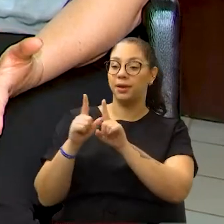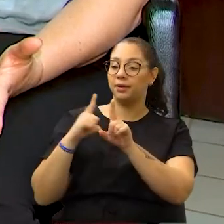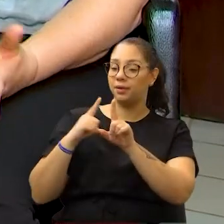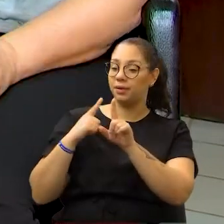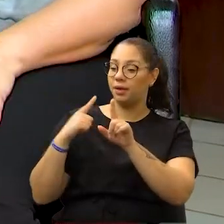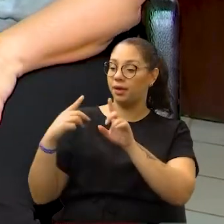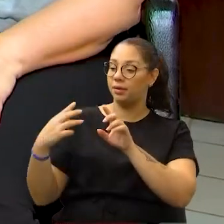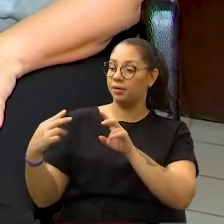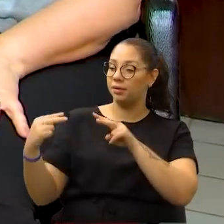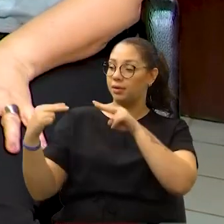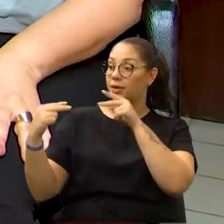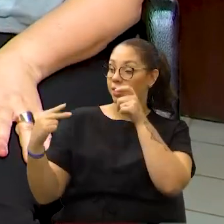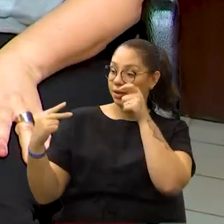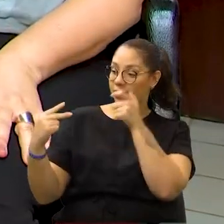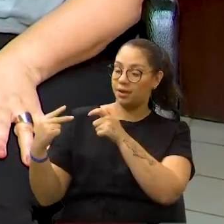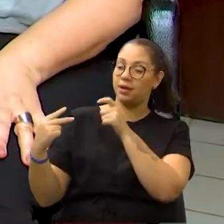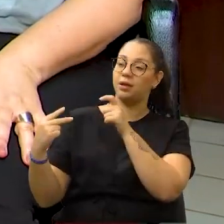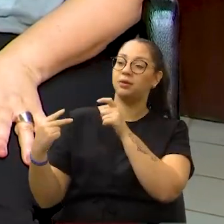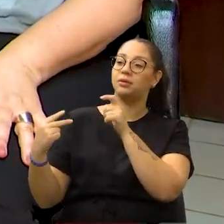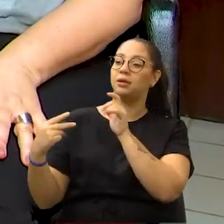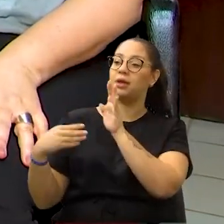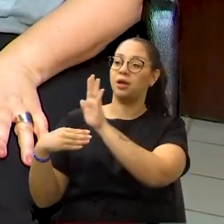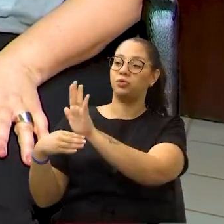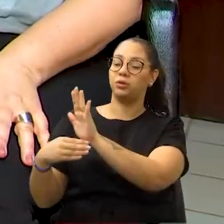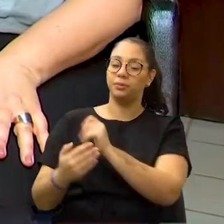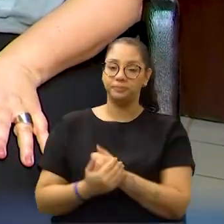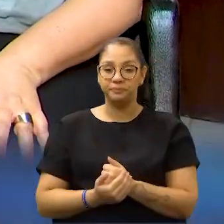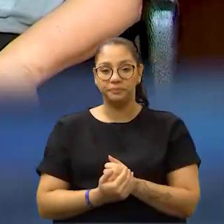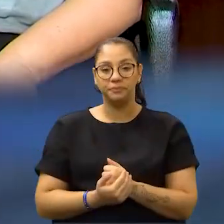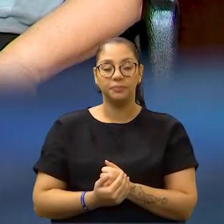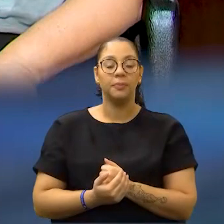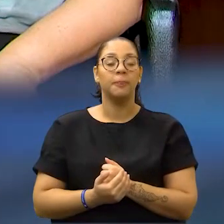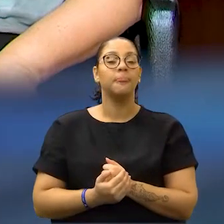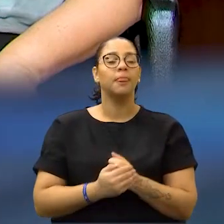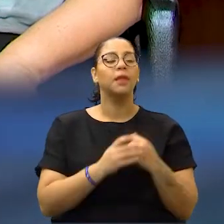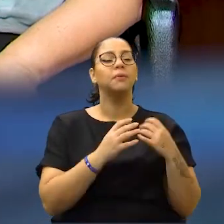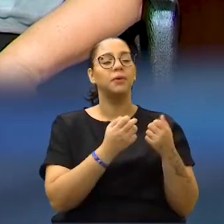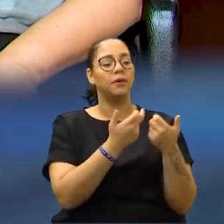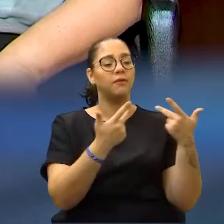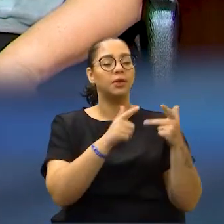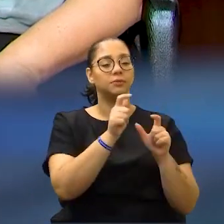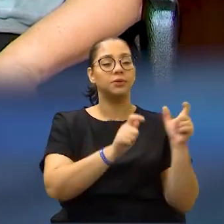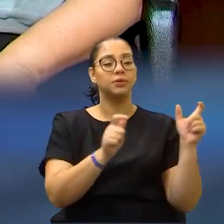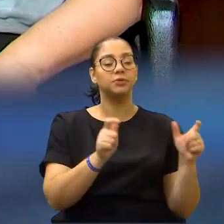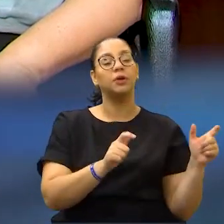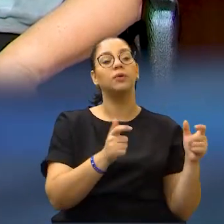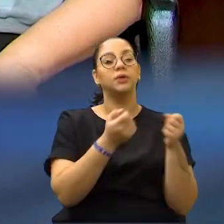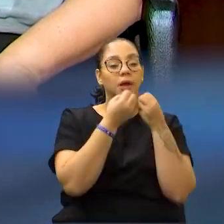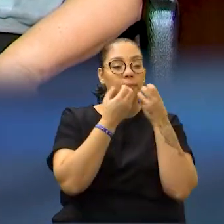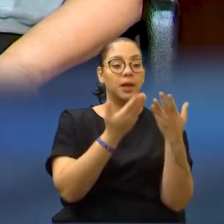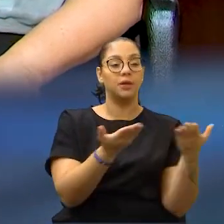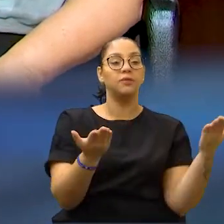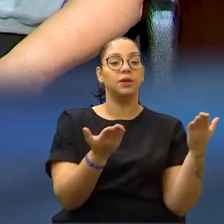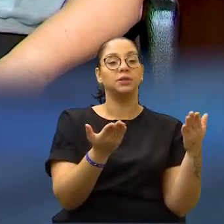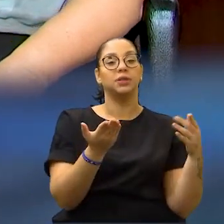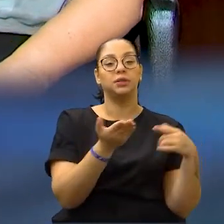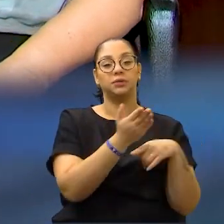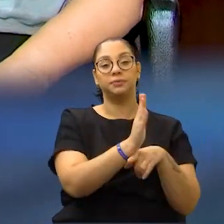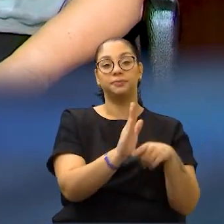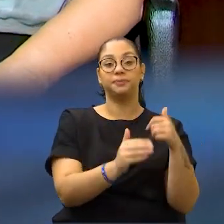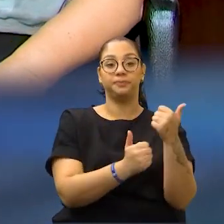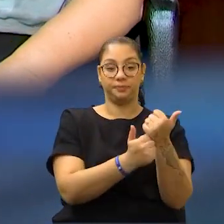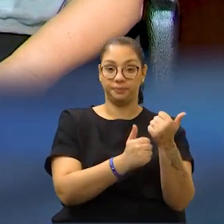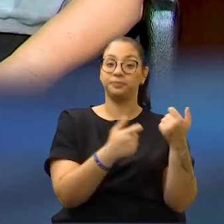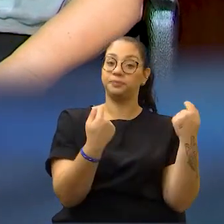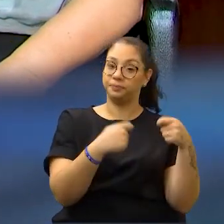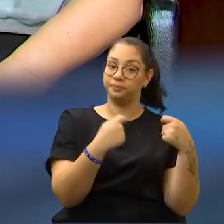afeta por ela. Para que tantas pessoas sejam beneficiadas, assistidas com os programas daqui,